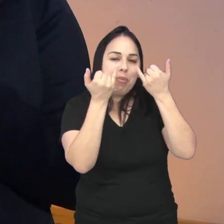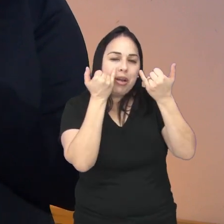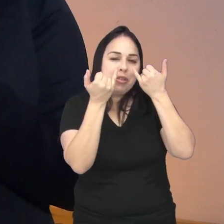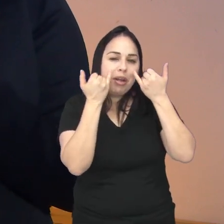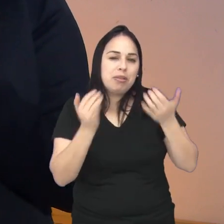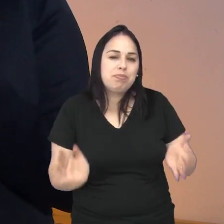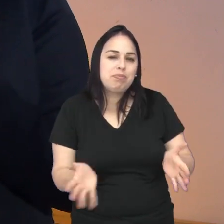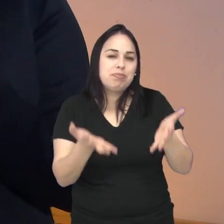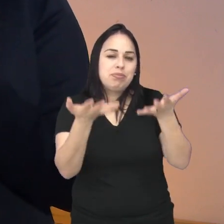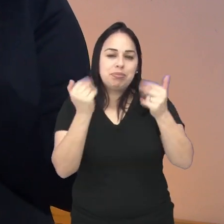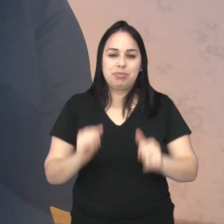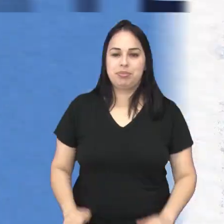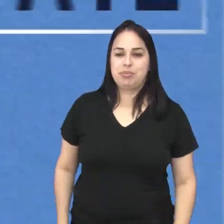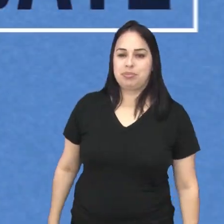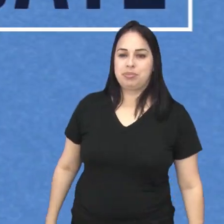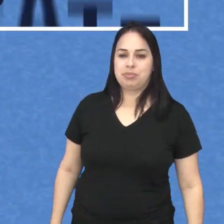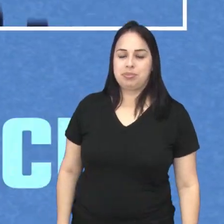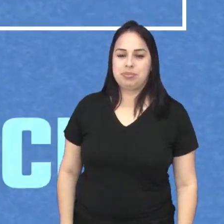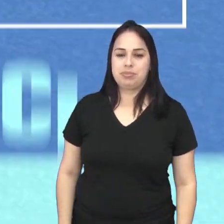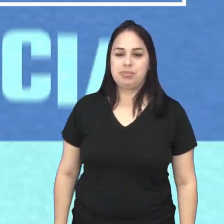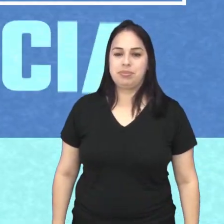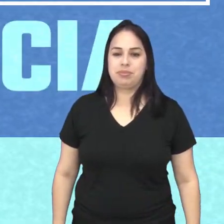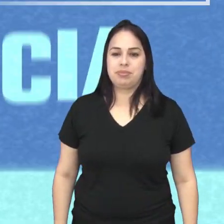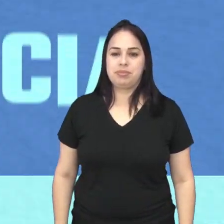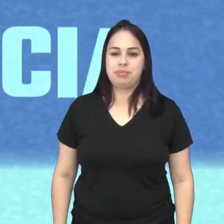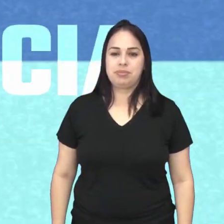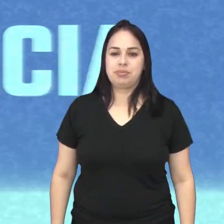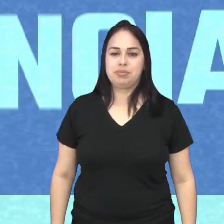e estimular a cidadania.